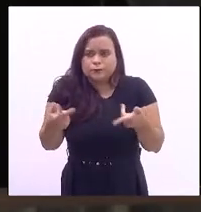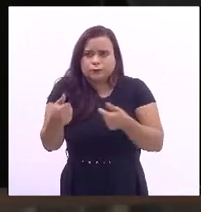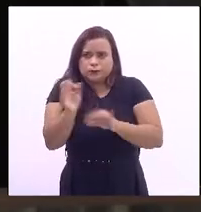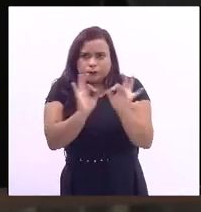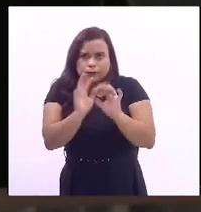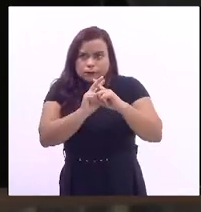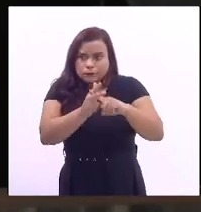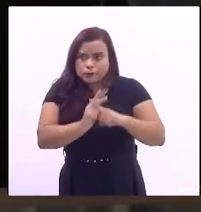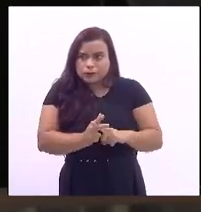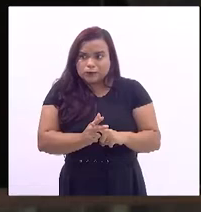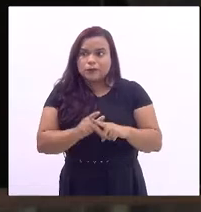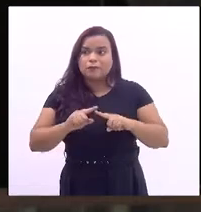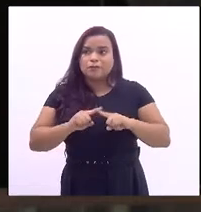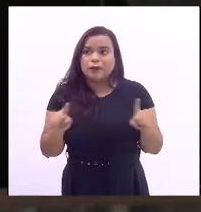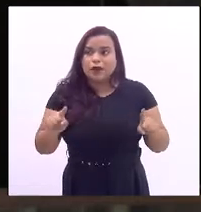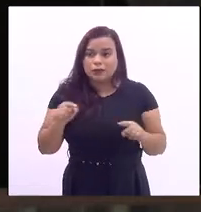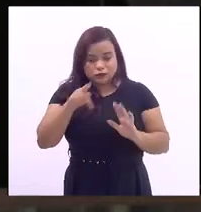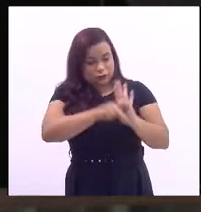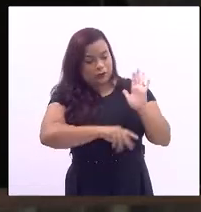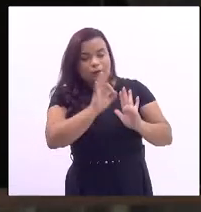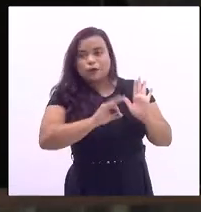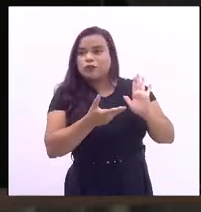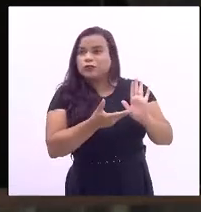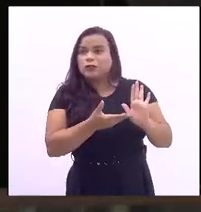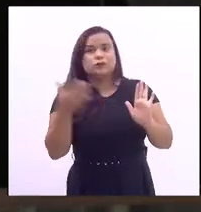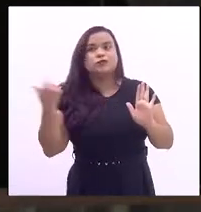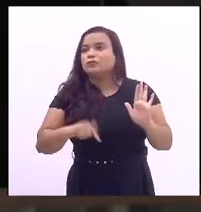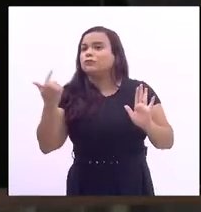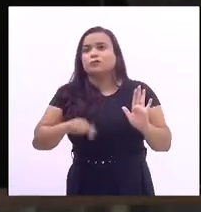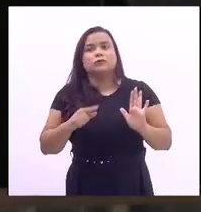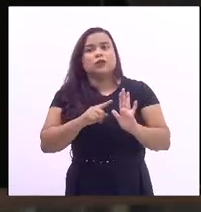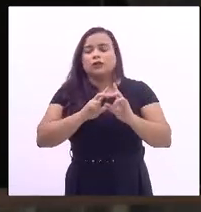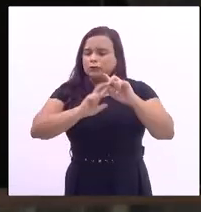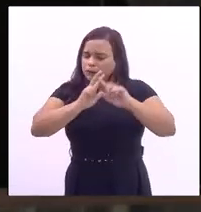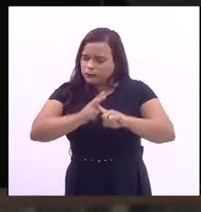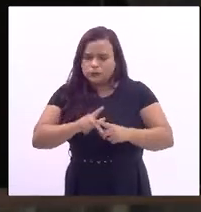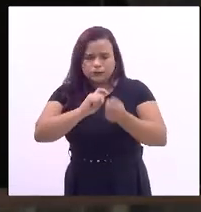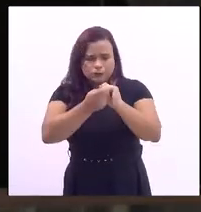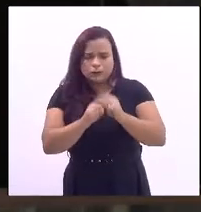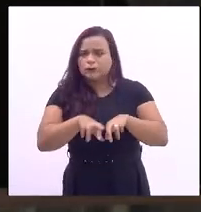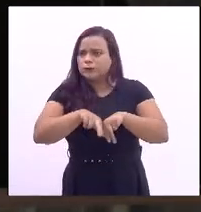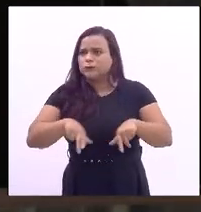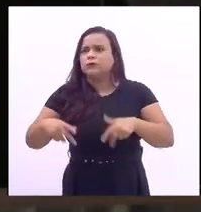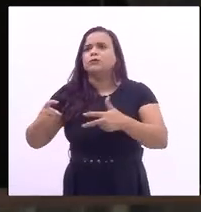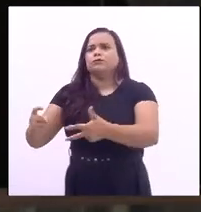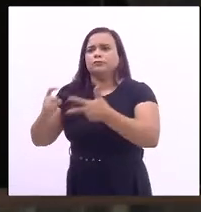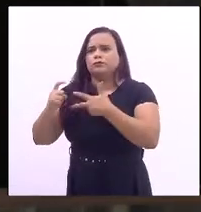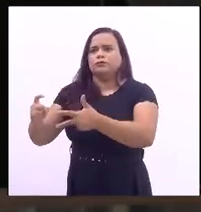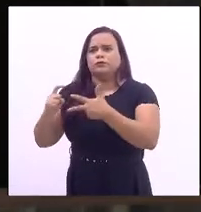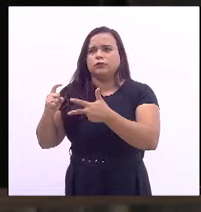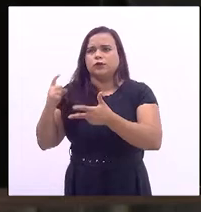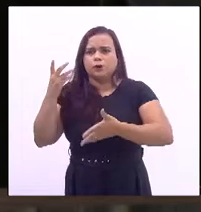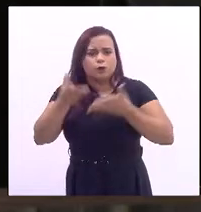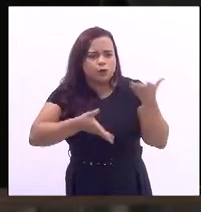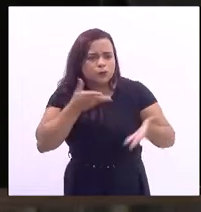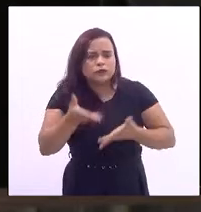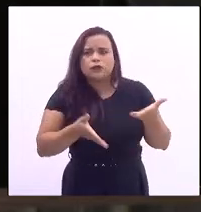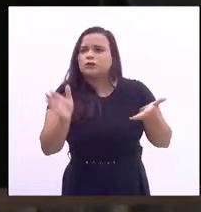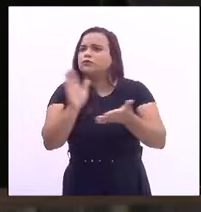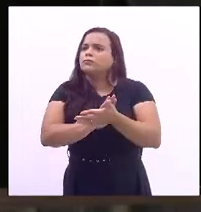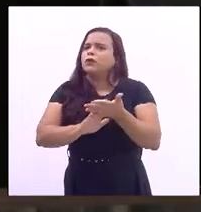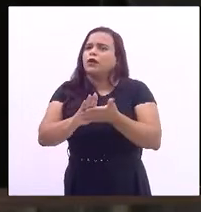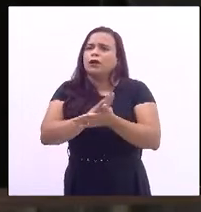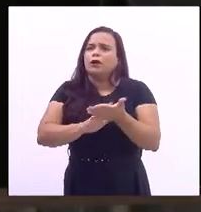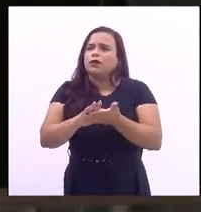que não acontece neste projeto a O Poder Executivo não teve nenhum cuidado Deputado Aliomar